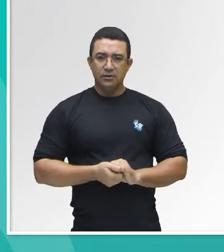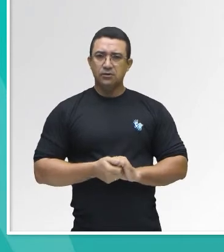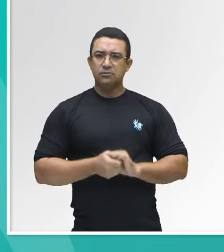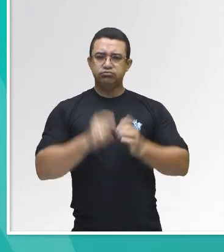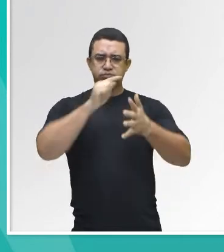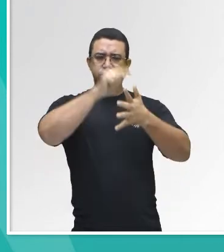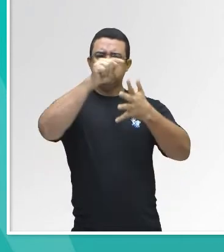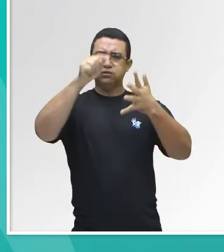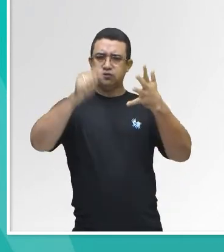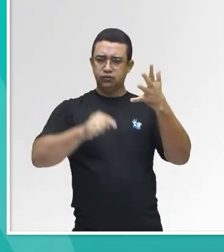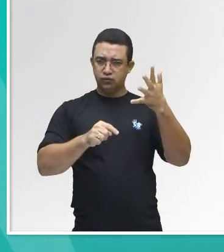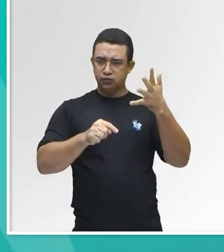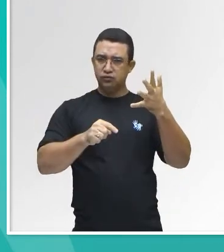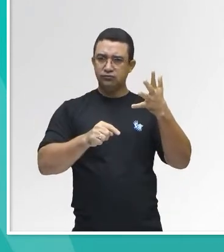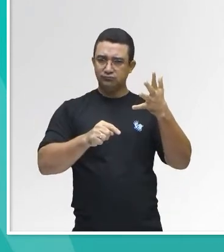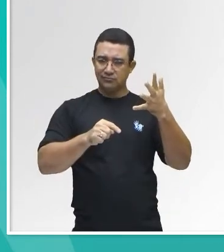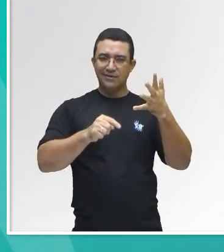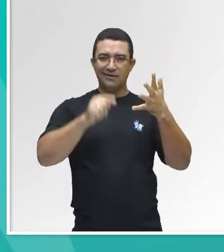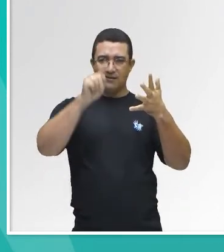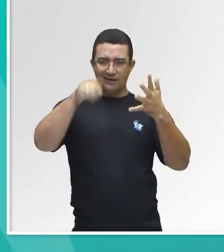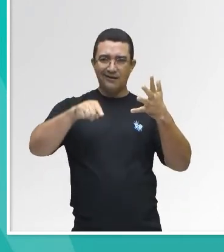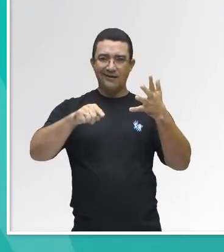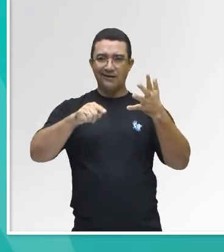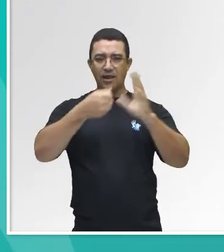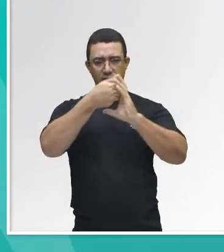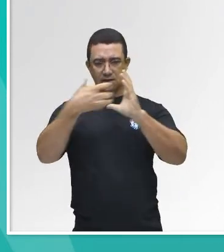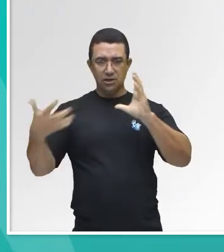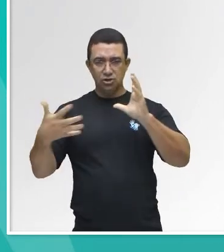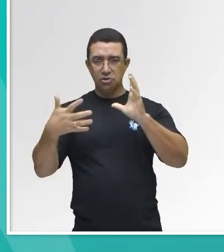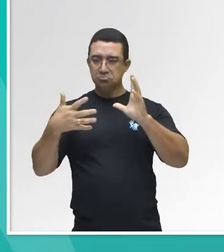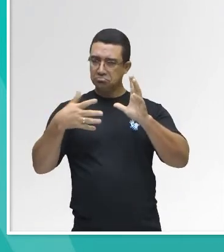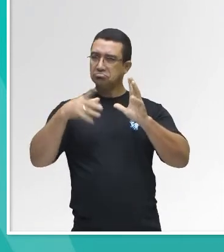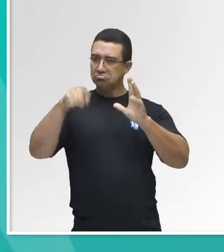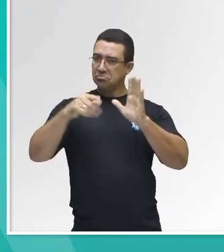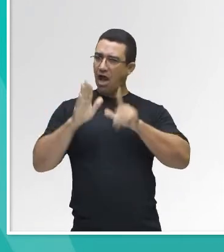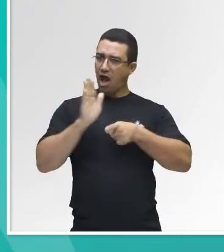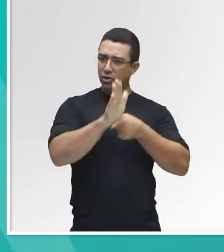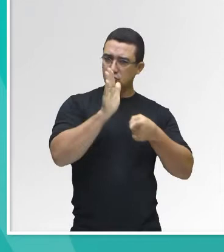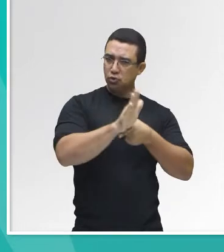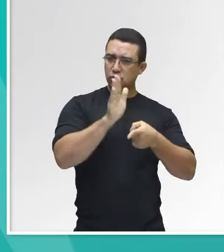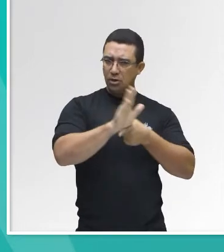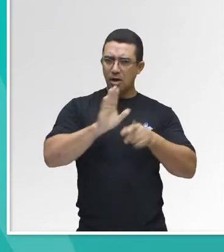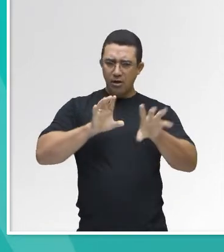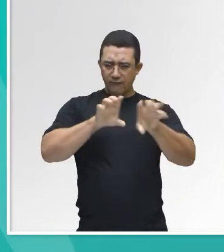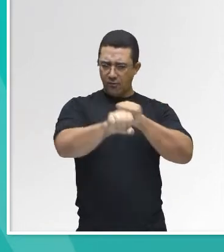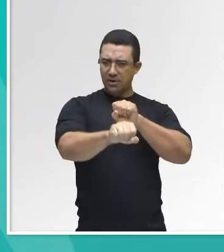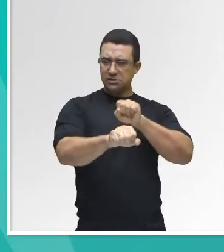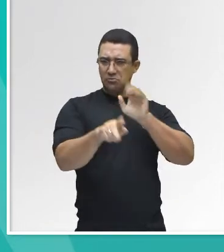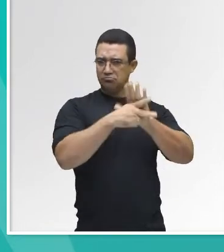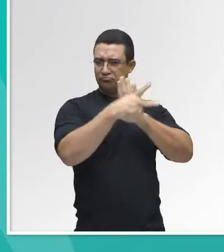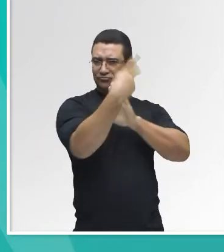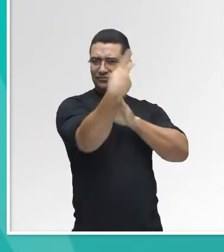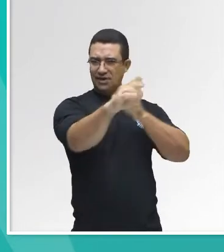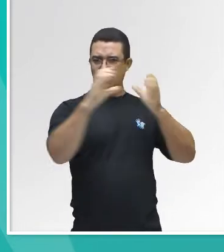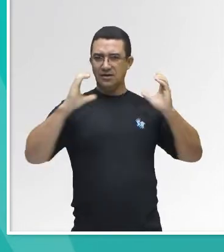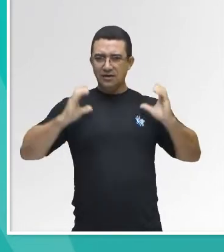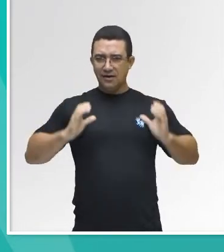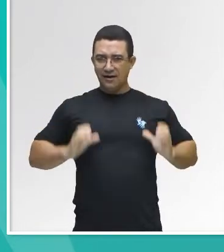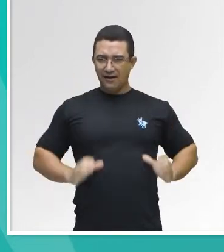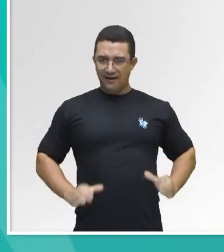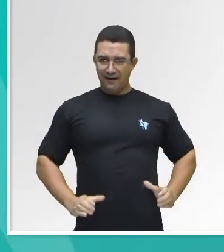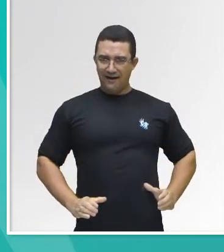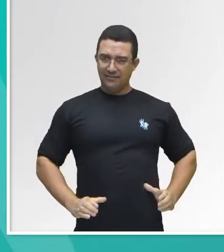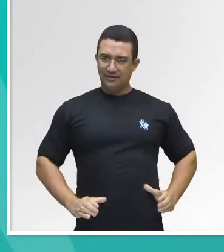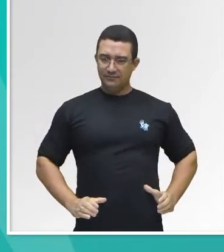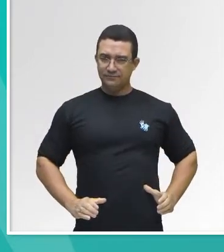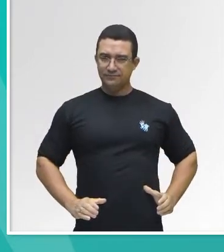as condições que favorecem a formação do caráter. Então, aqui ele